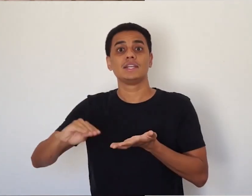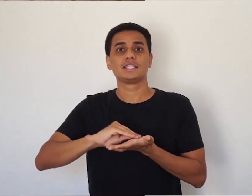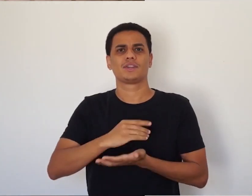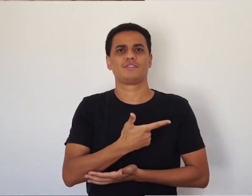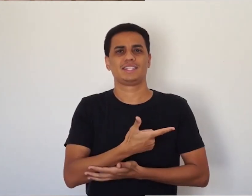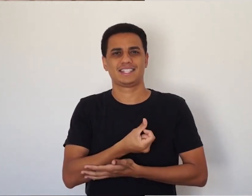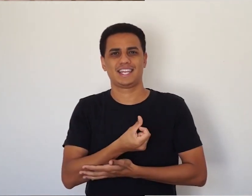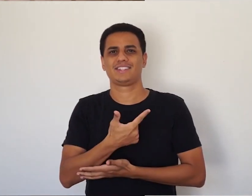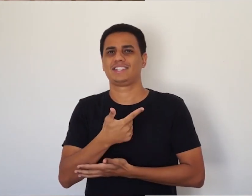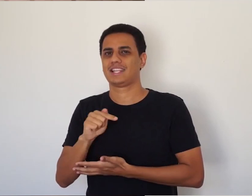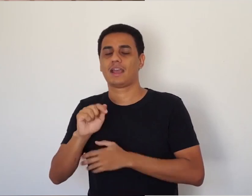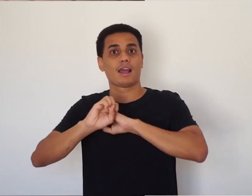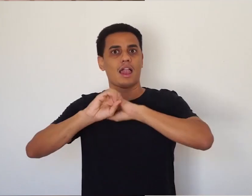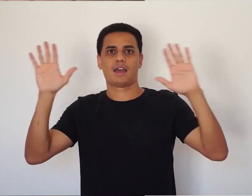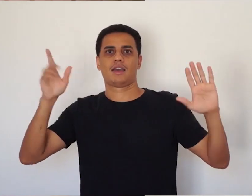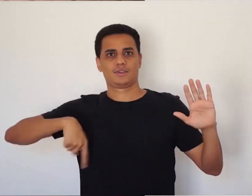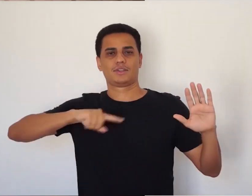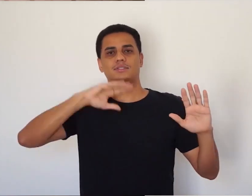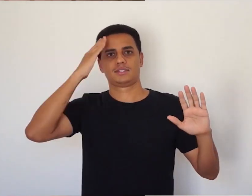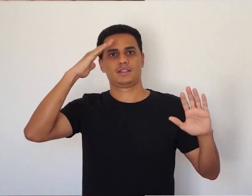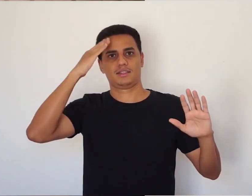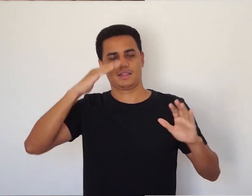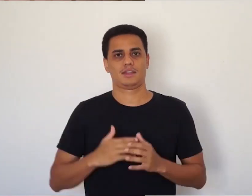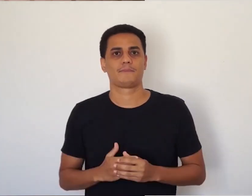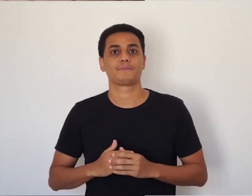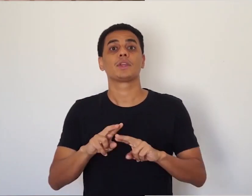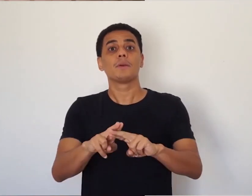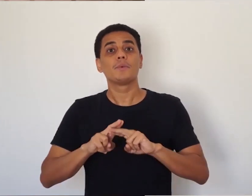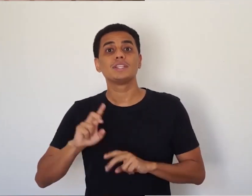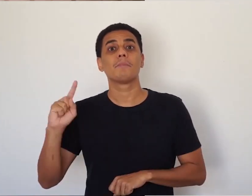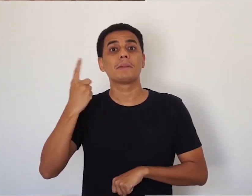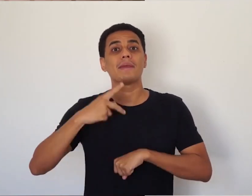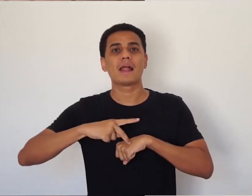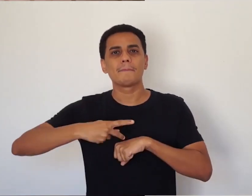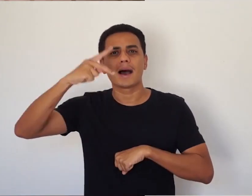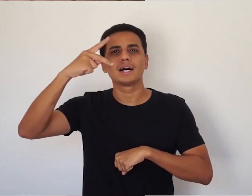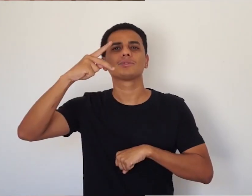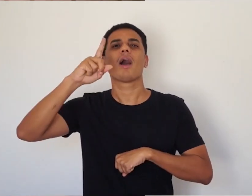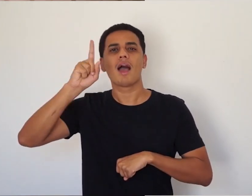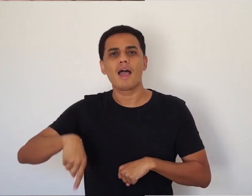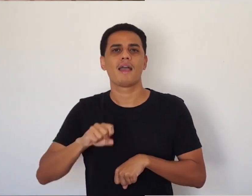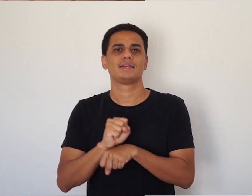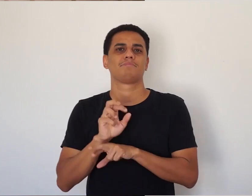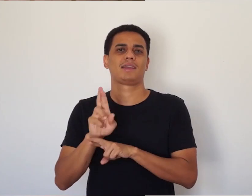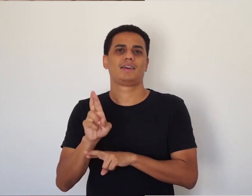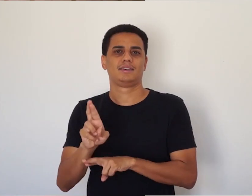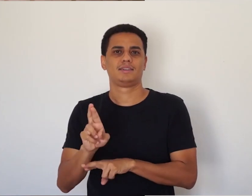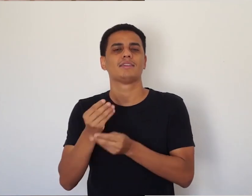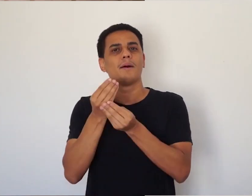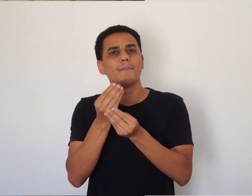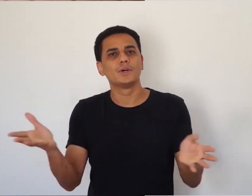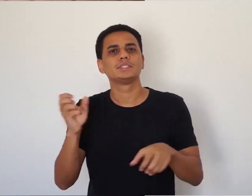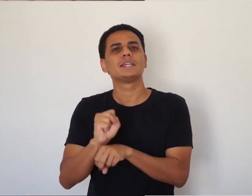versículo 26 e 27 deixam isso muito claro para nós. Por isso a primeira Páscoa foi uma cerimônia de